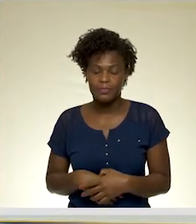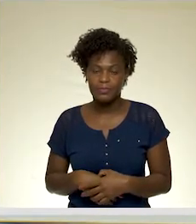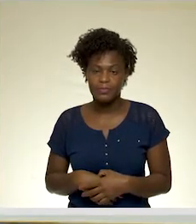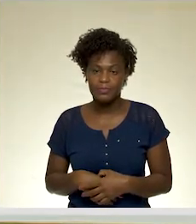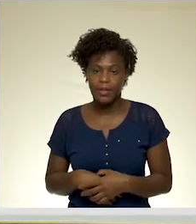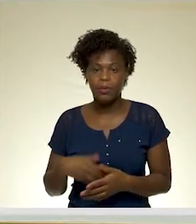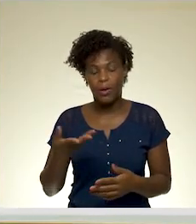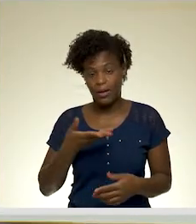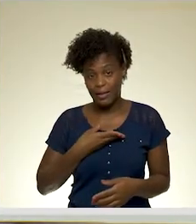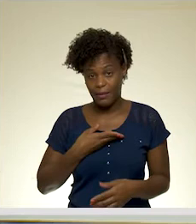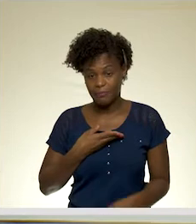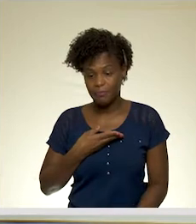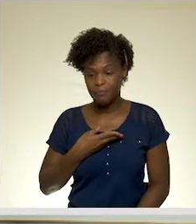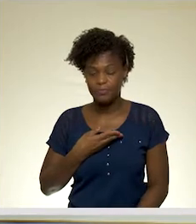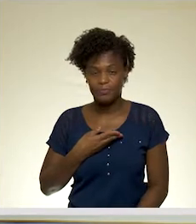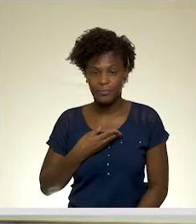Então,